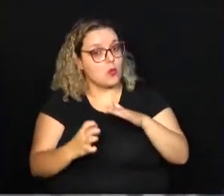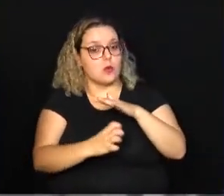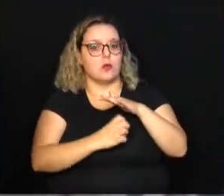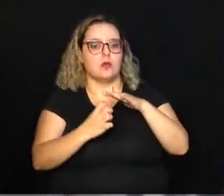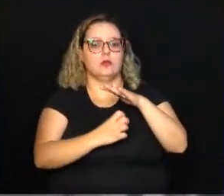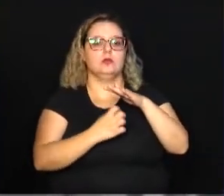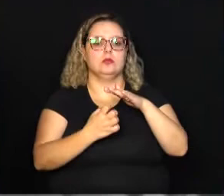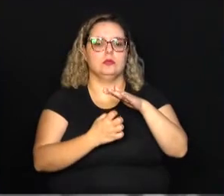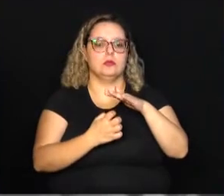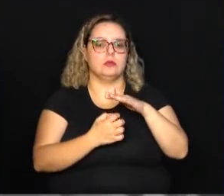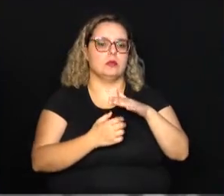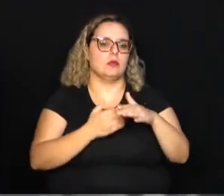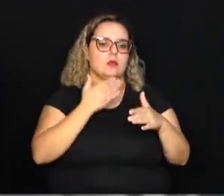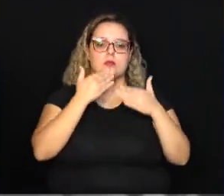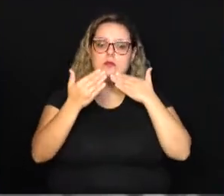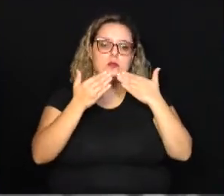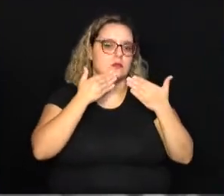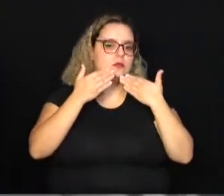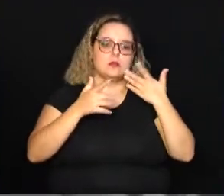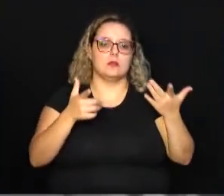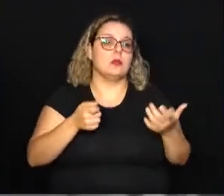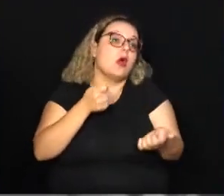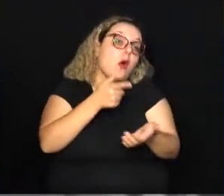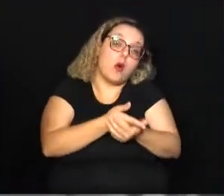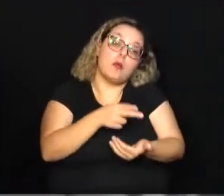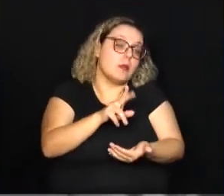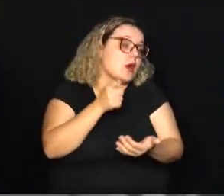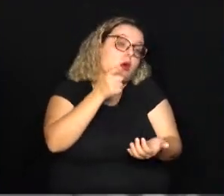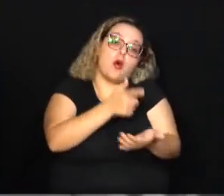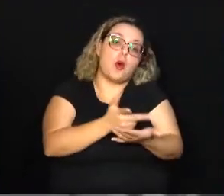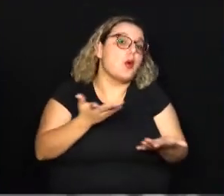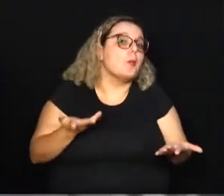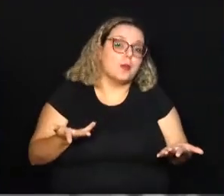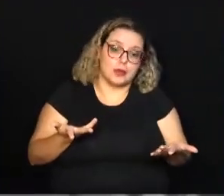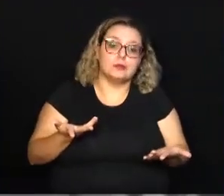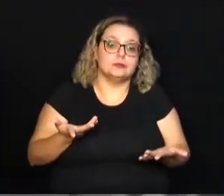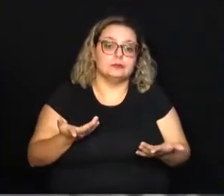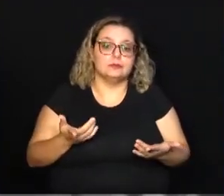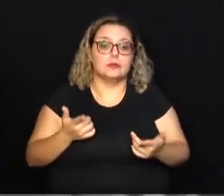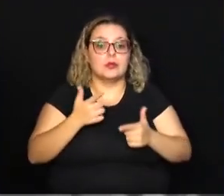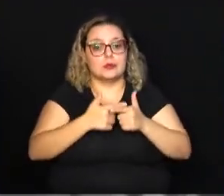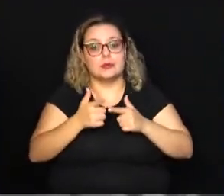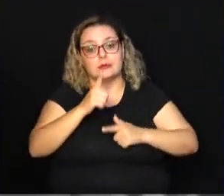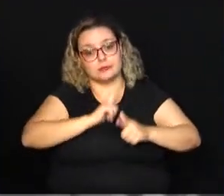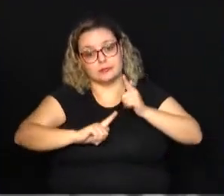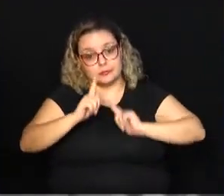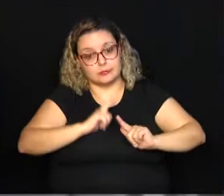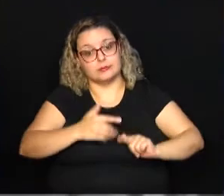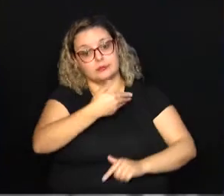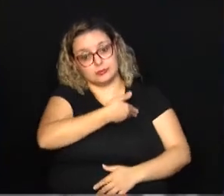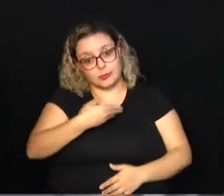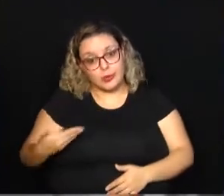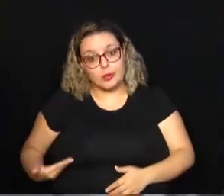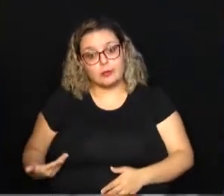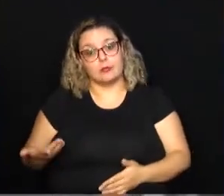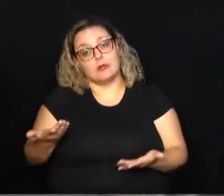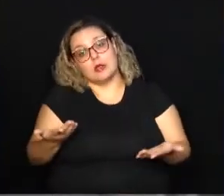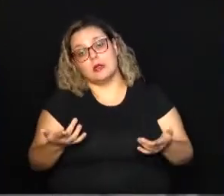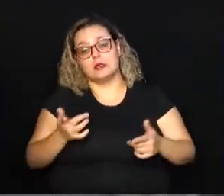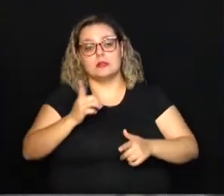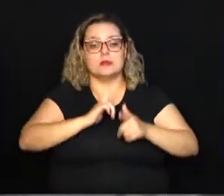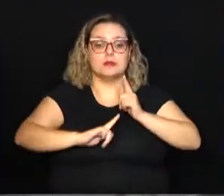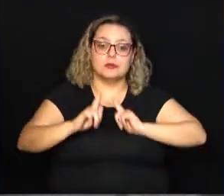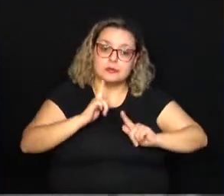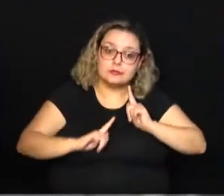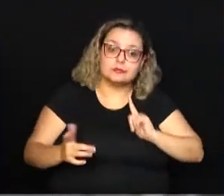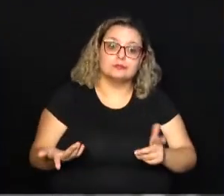majoração, e você comprar ou comprar. E isso é um problema quando você é gestor público, todos nós sabemos disso. Mas é um problema que estamos